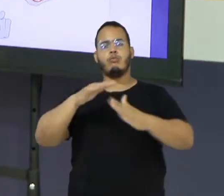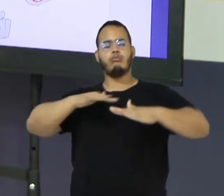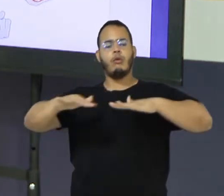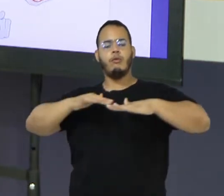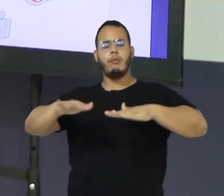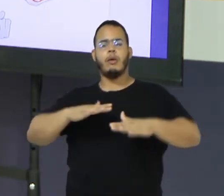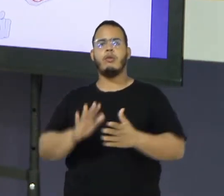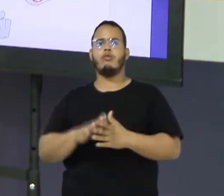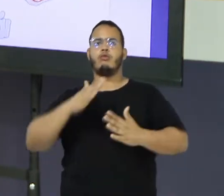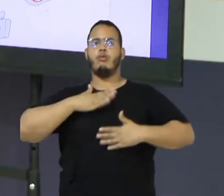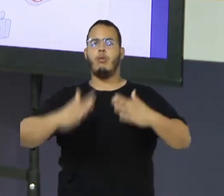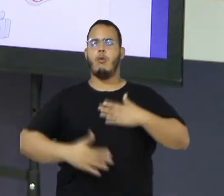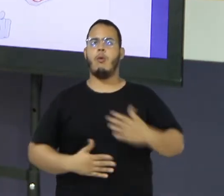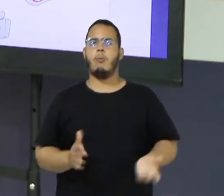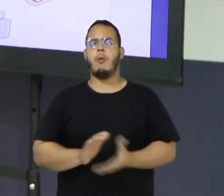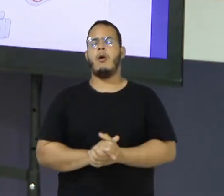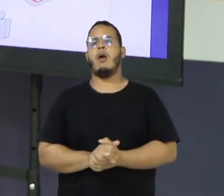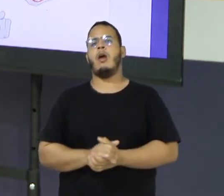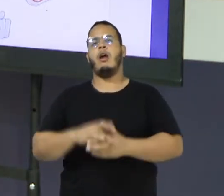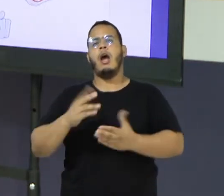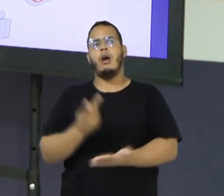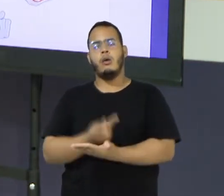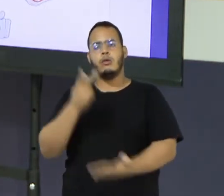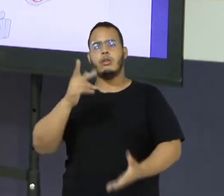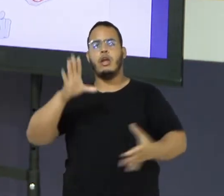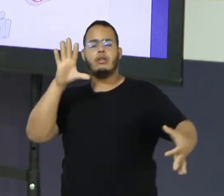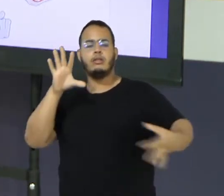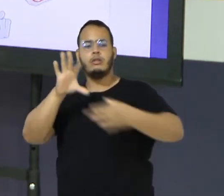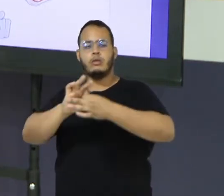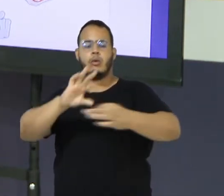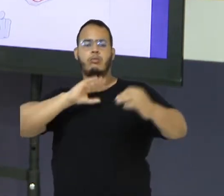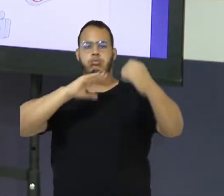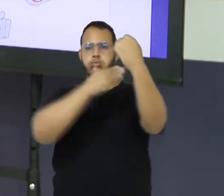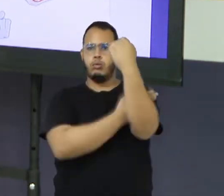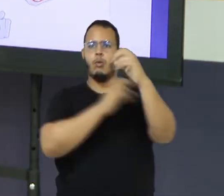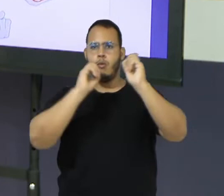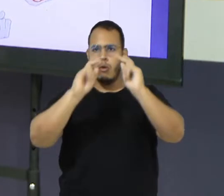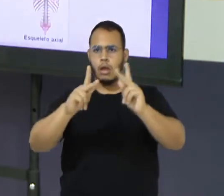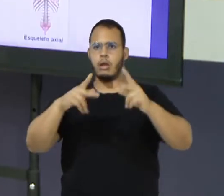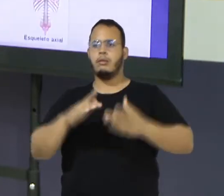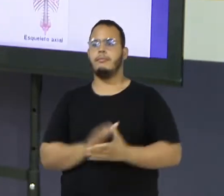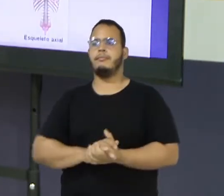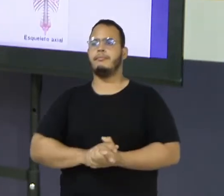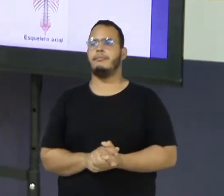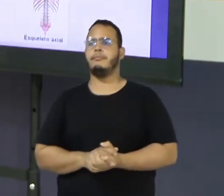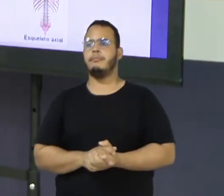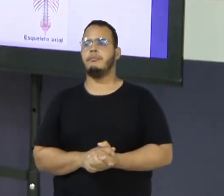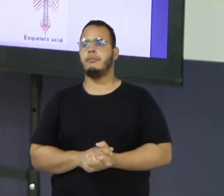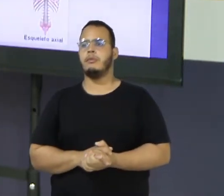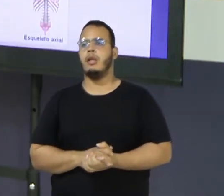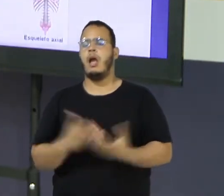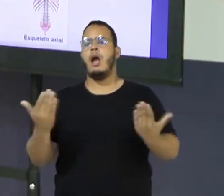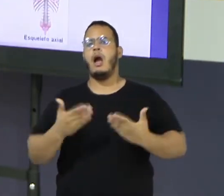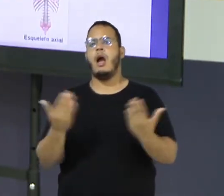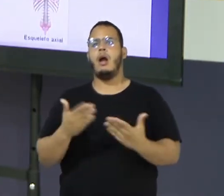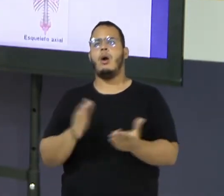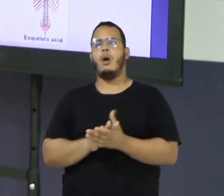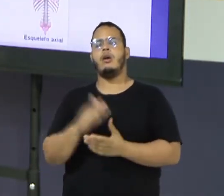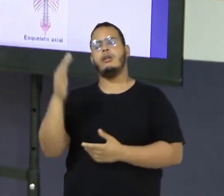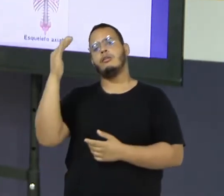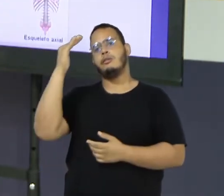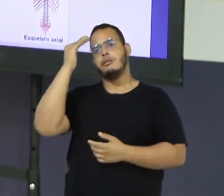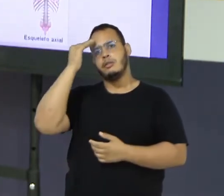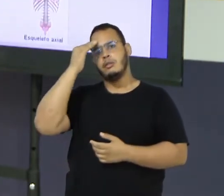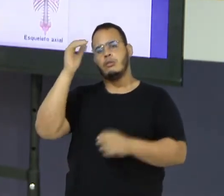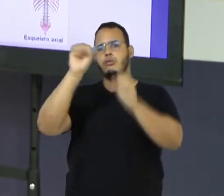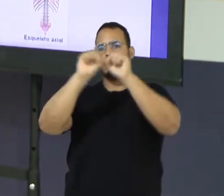aí, ó, justamente acontece pelo conjunto dos músculos, certo? E agora a gente vai conhecer o